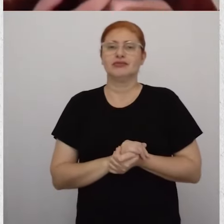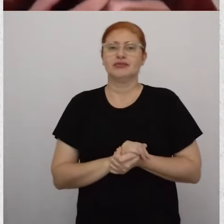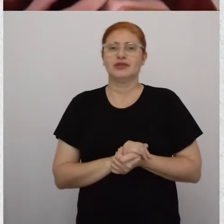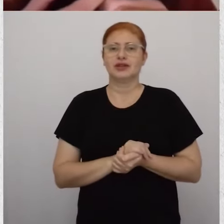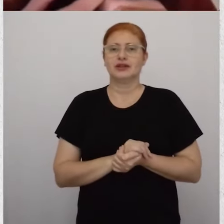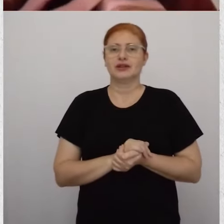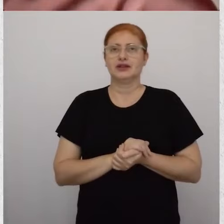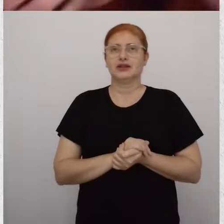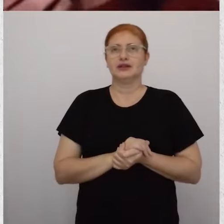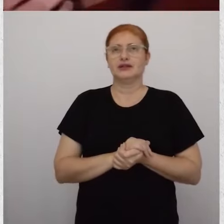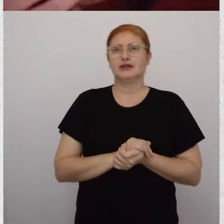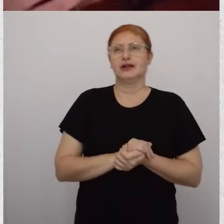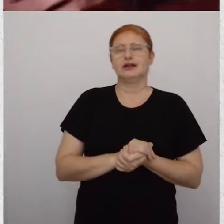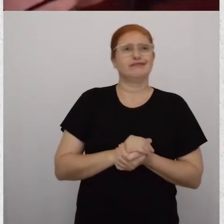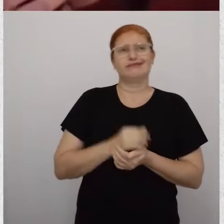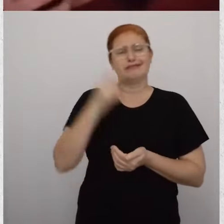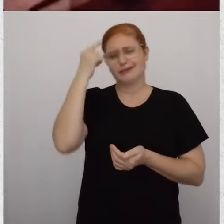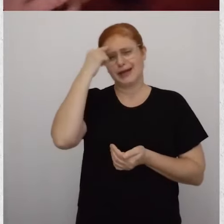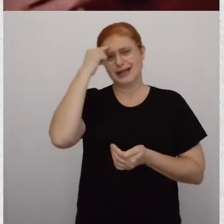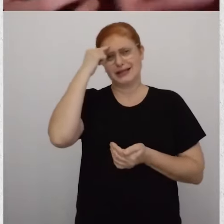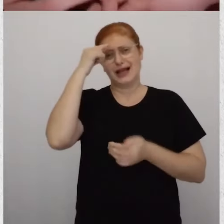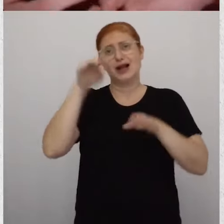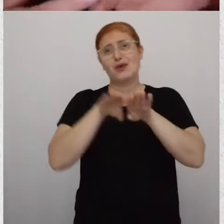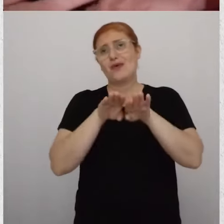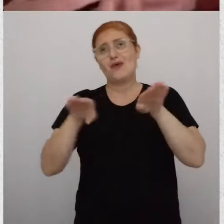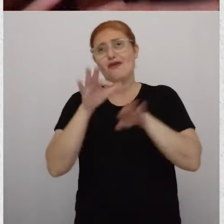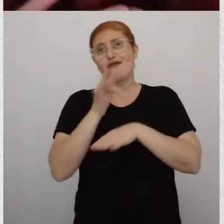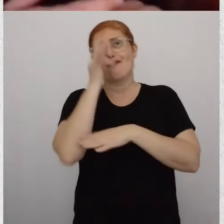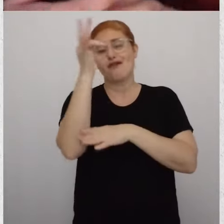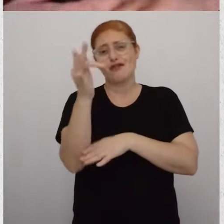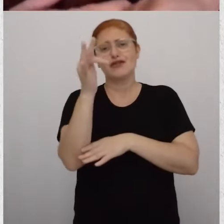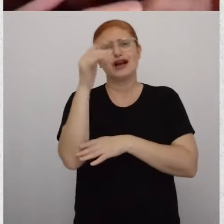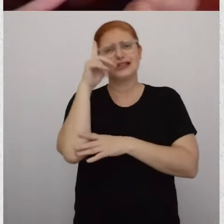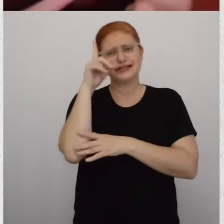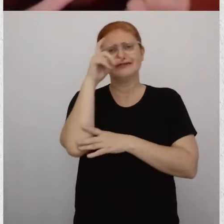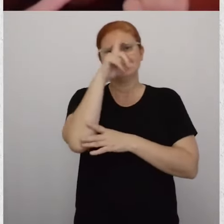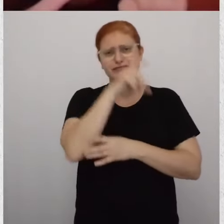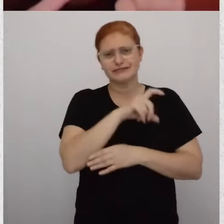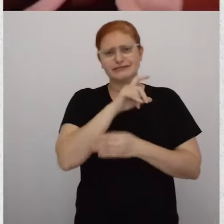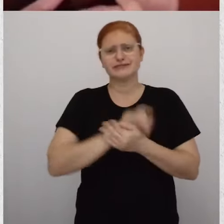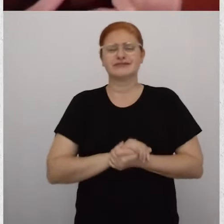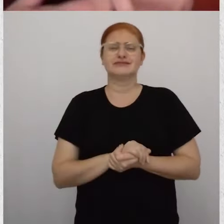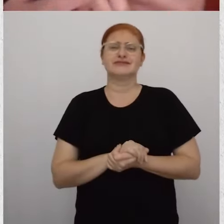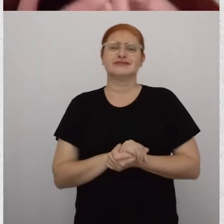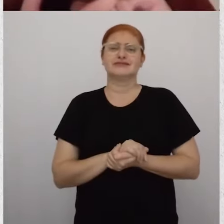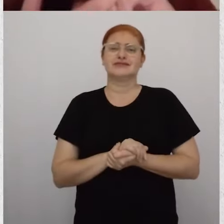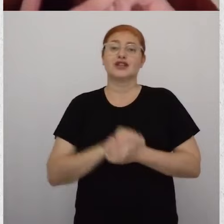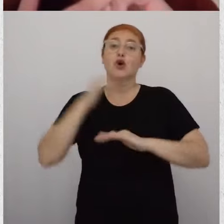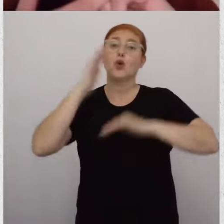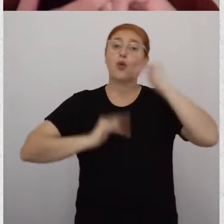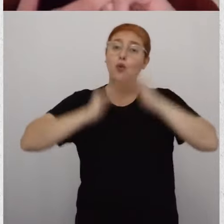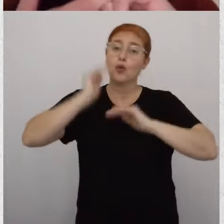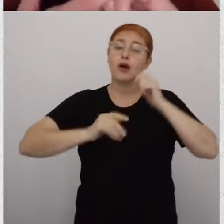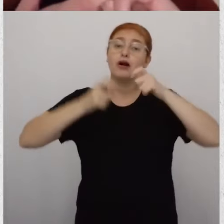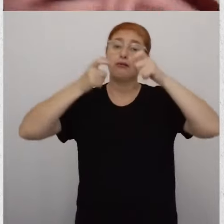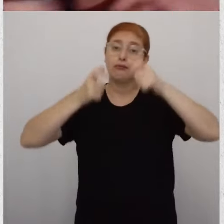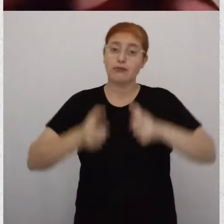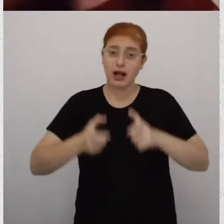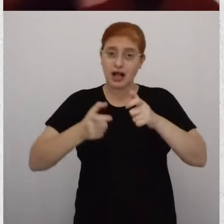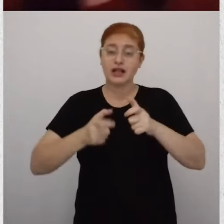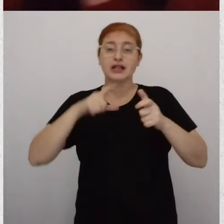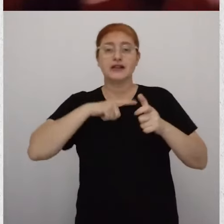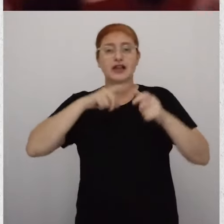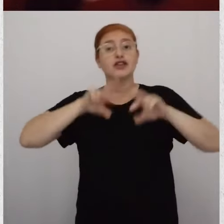pensar num horizonte mais horizontal, é difícil construir espaços onde as